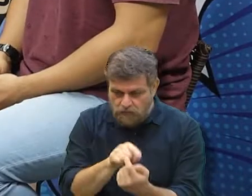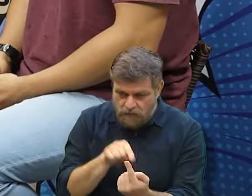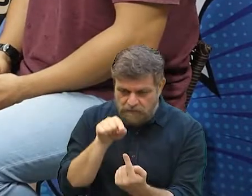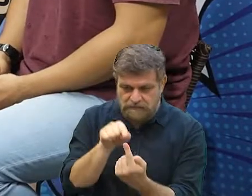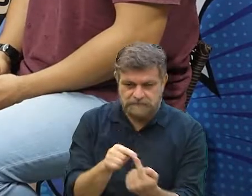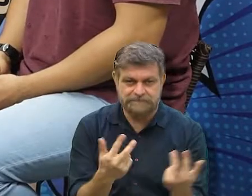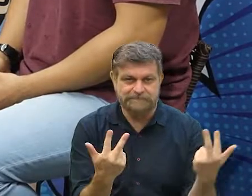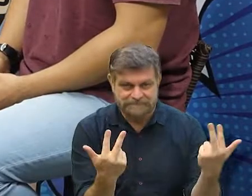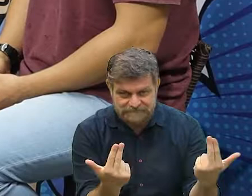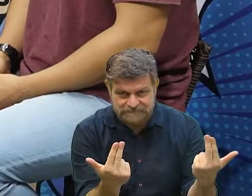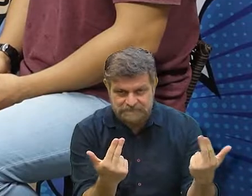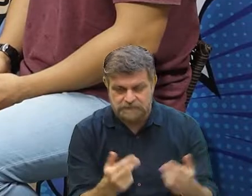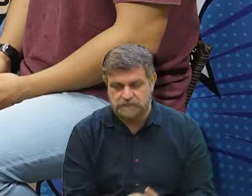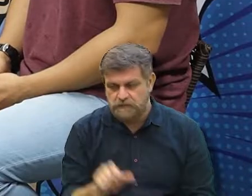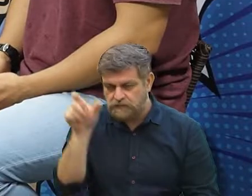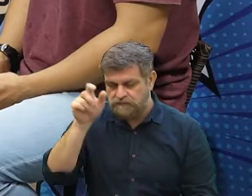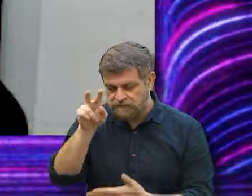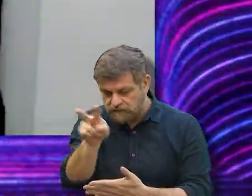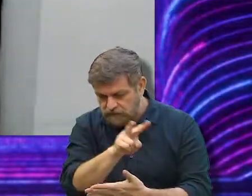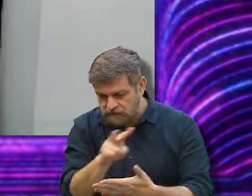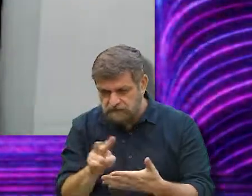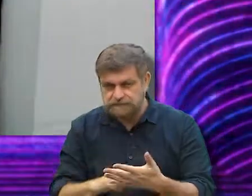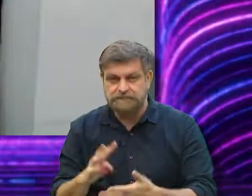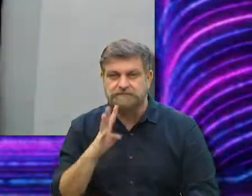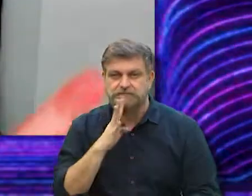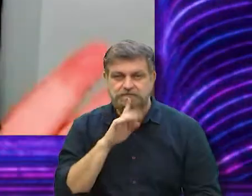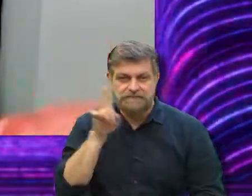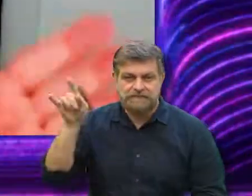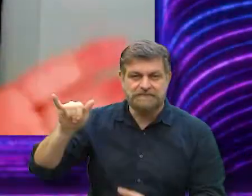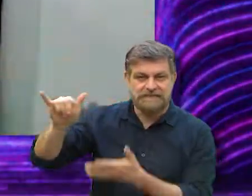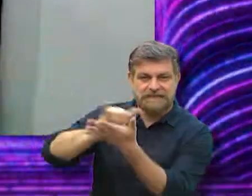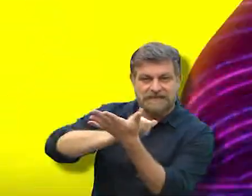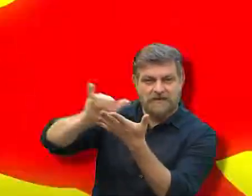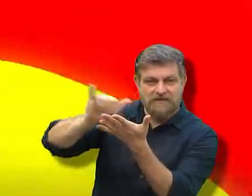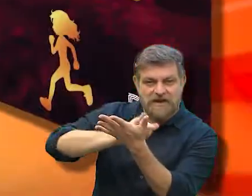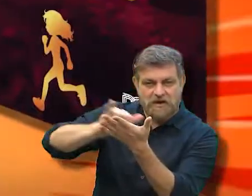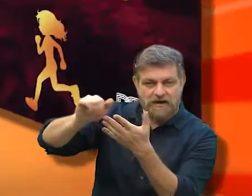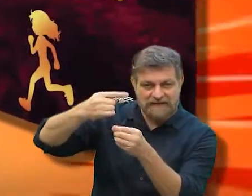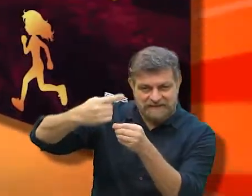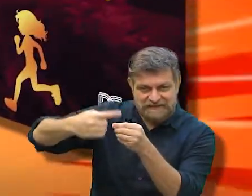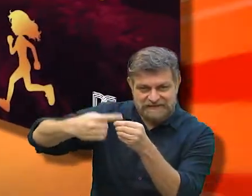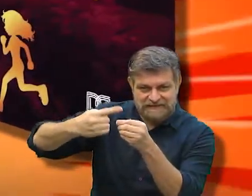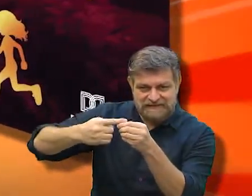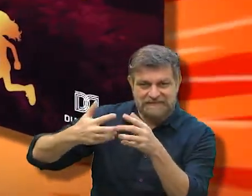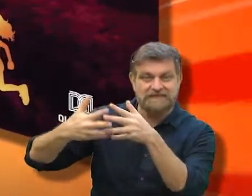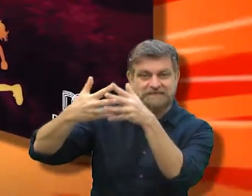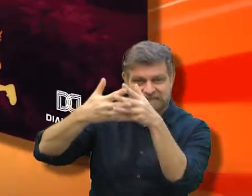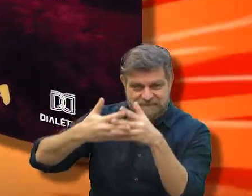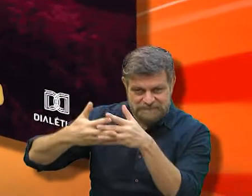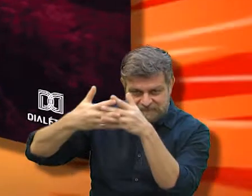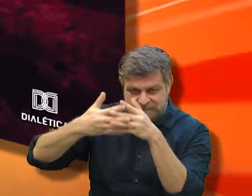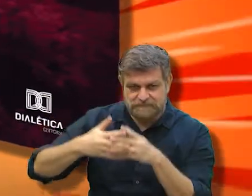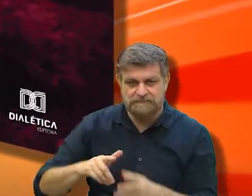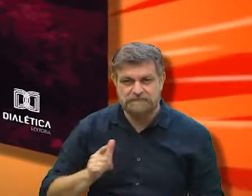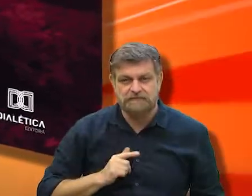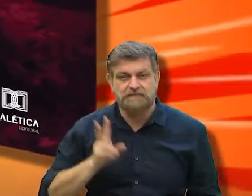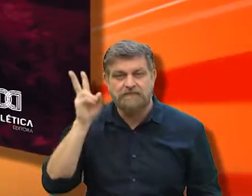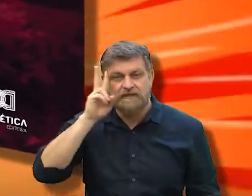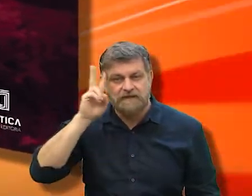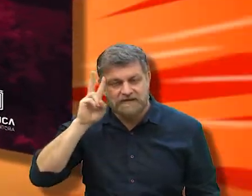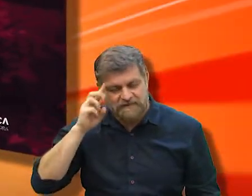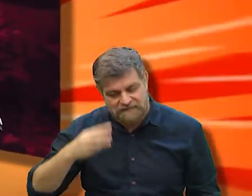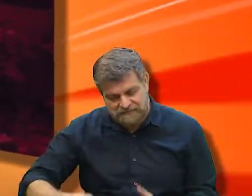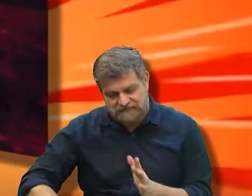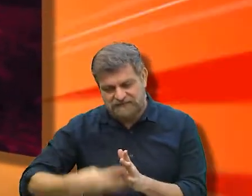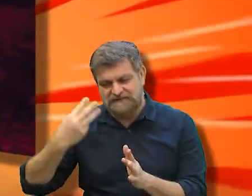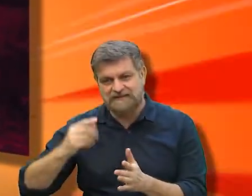será uma saga mesmo de livros. Eu tenho toda a história, né? Início, meio e fim. Então, esse primeiro